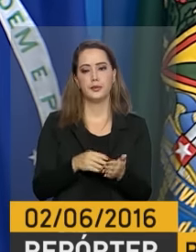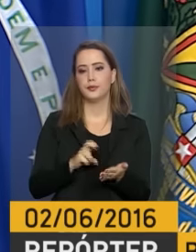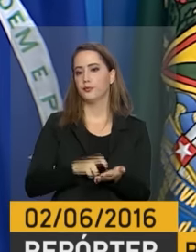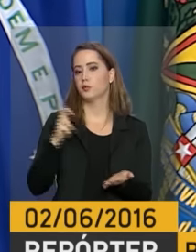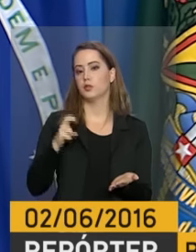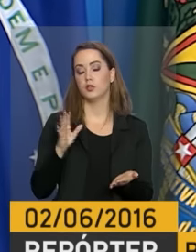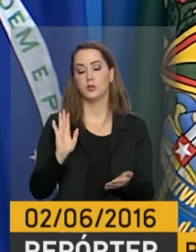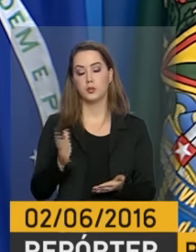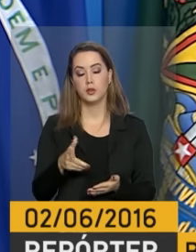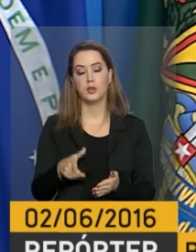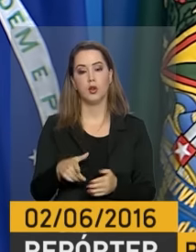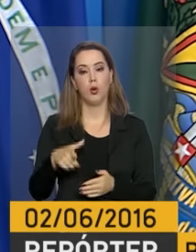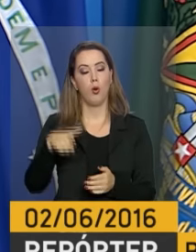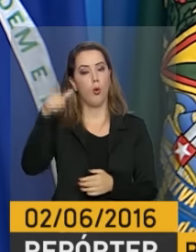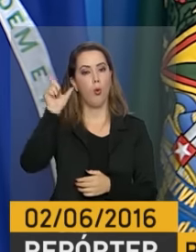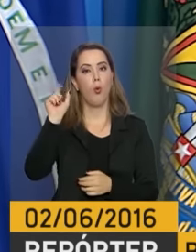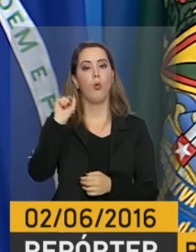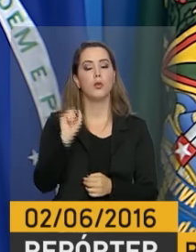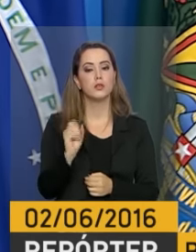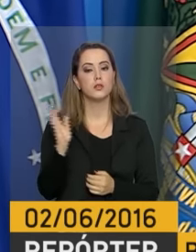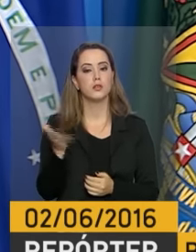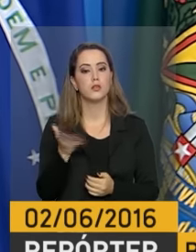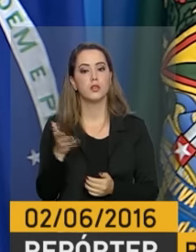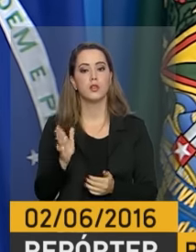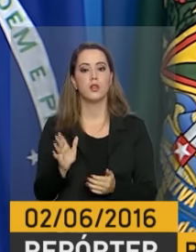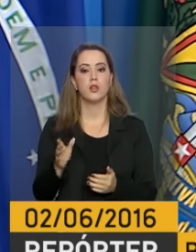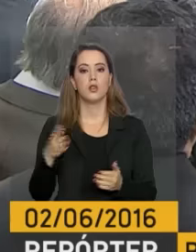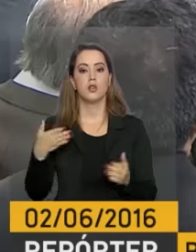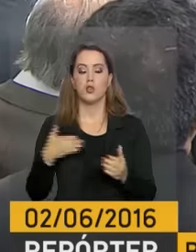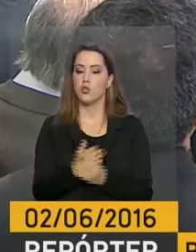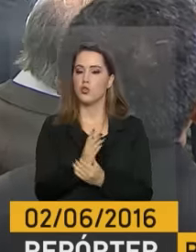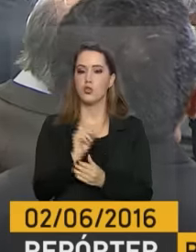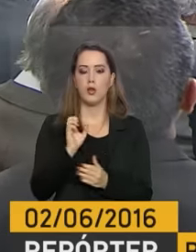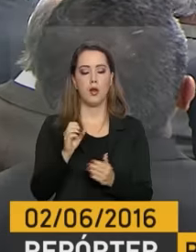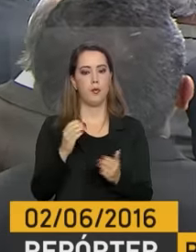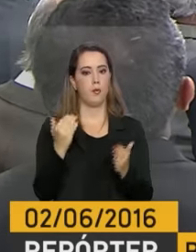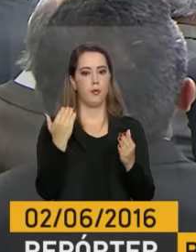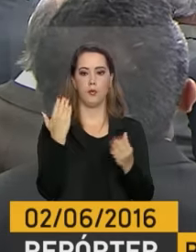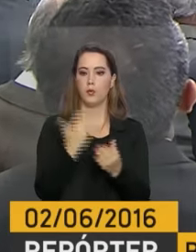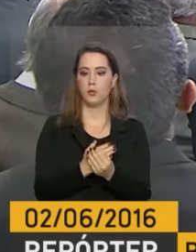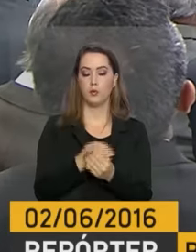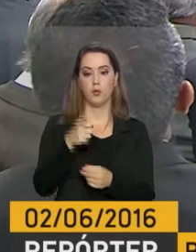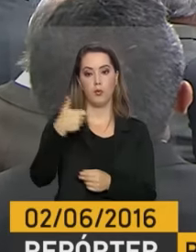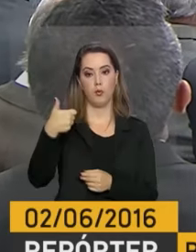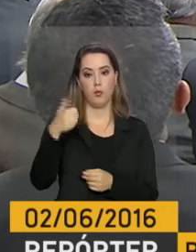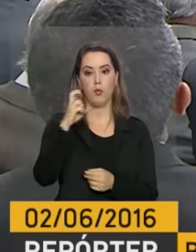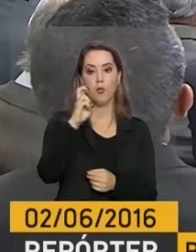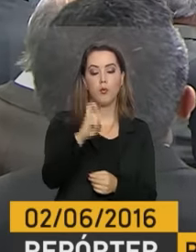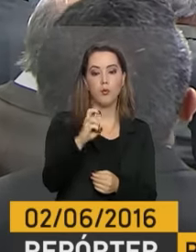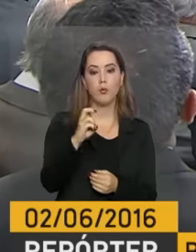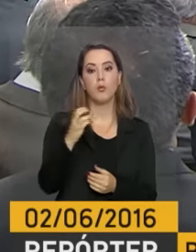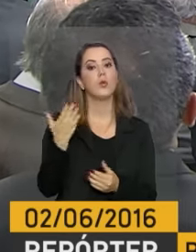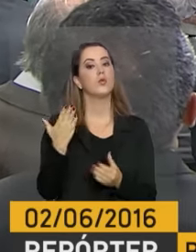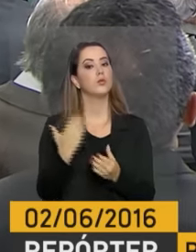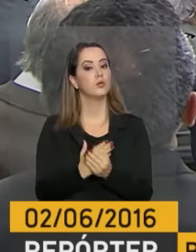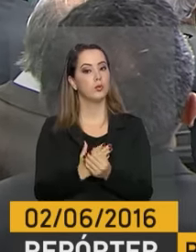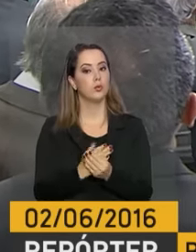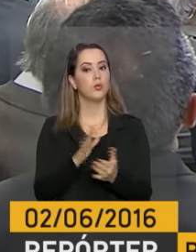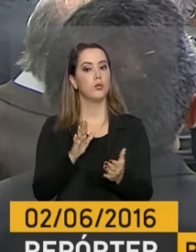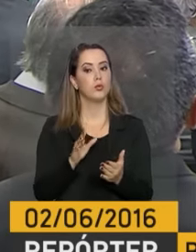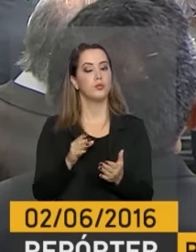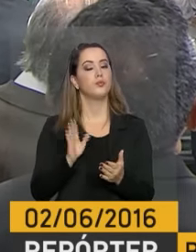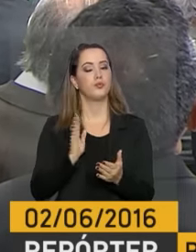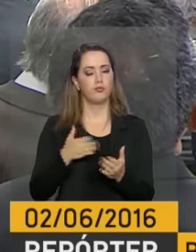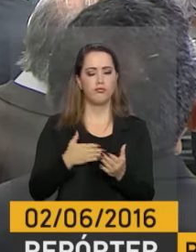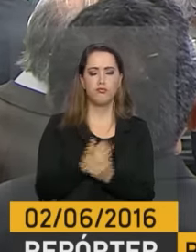aprovaram-se 15 projetos, que serão melhor explicados até em entrevista coletiva, que o ministro do Planejamento, o ministro da Casa Civil